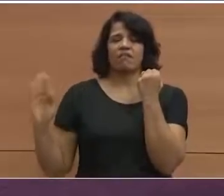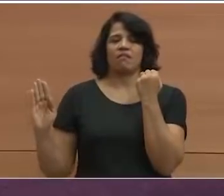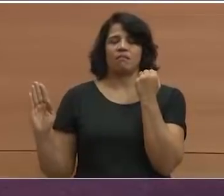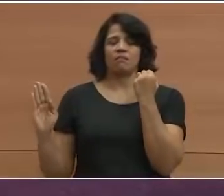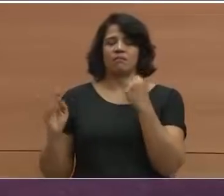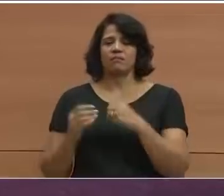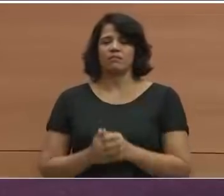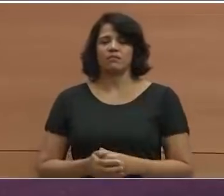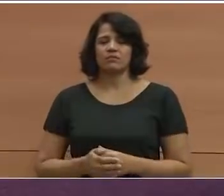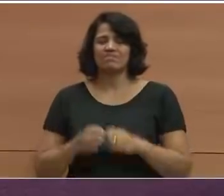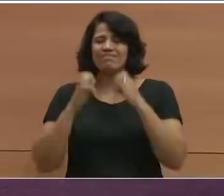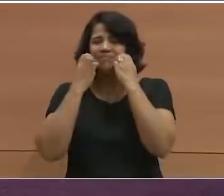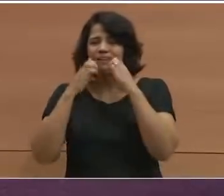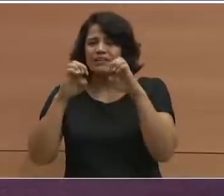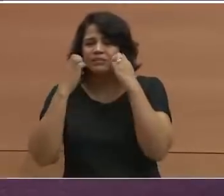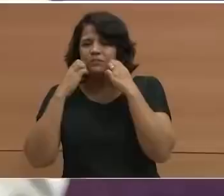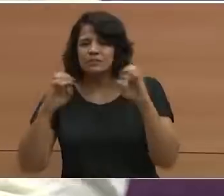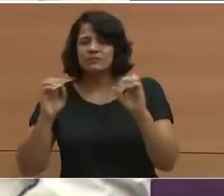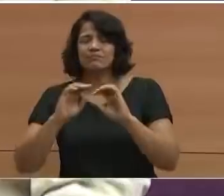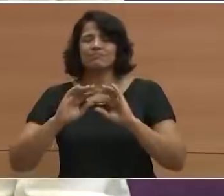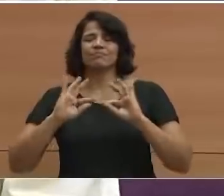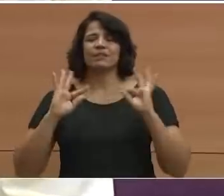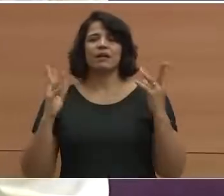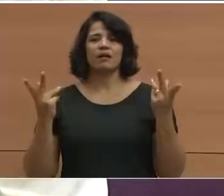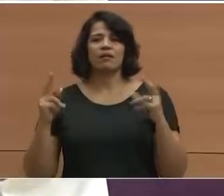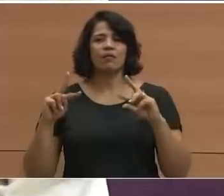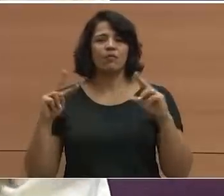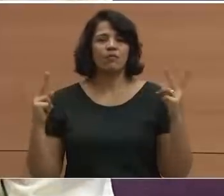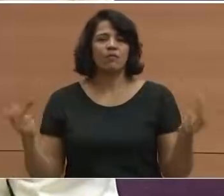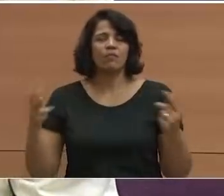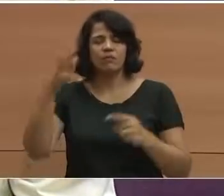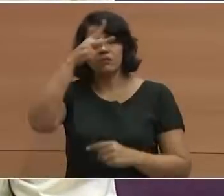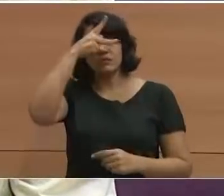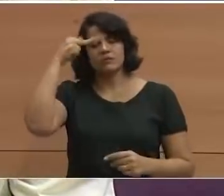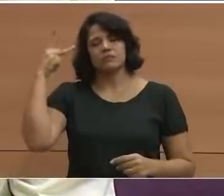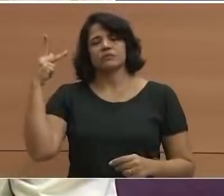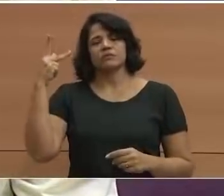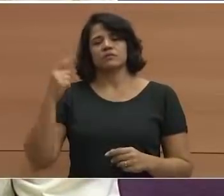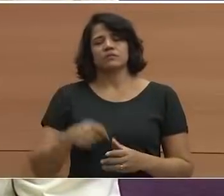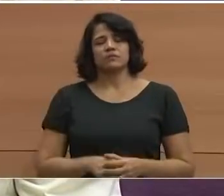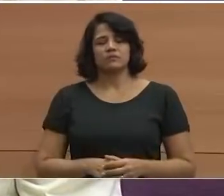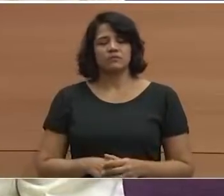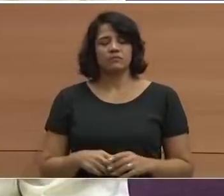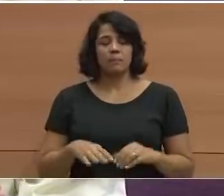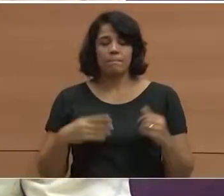confrontado, enfrentado por quem? Quem sabe? Onde está isso?